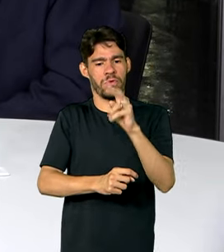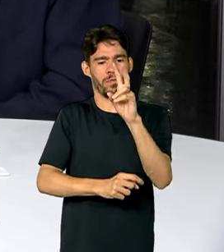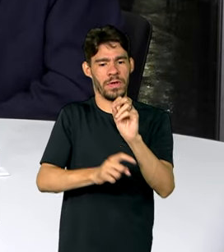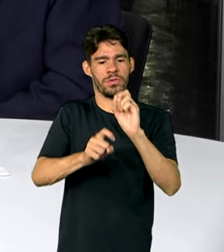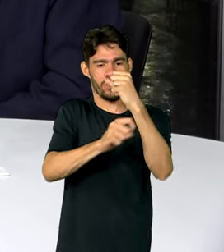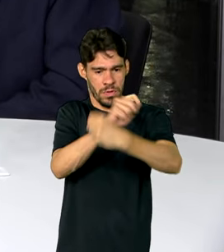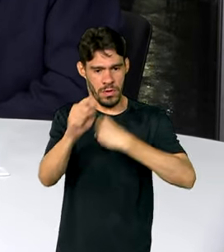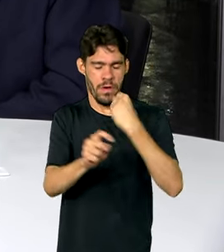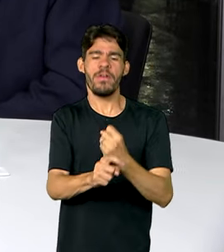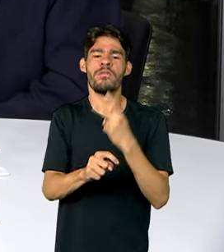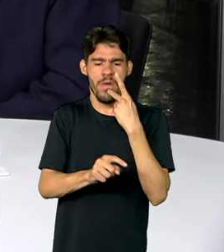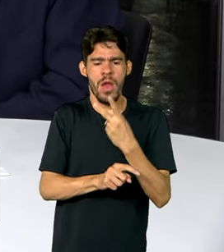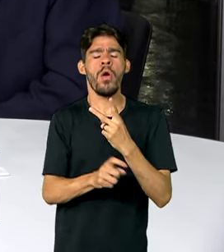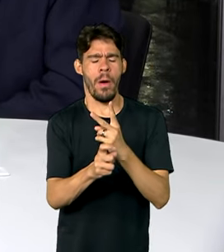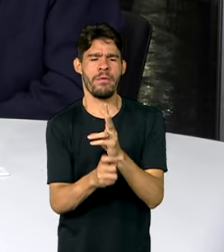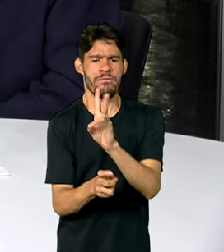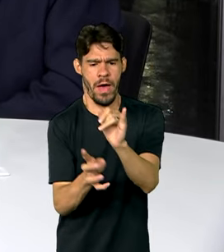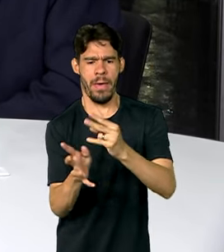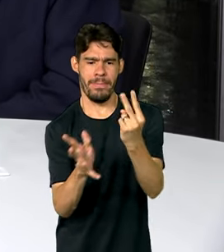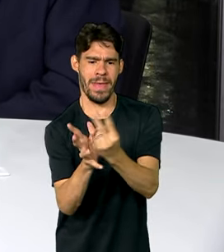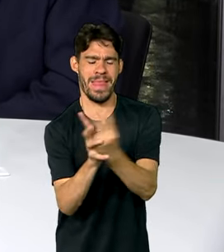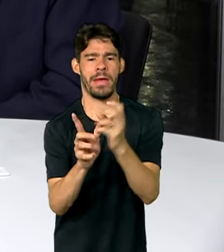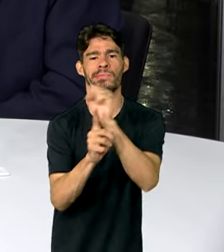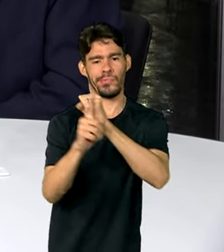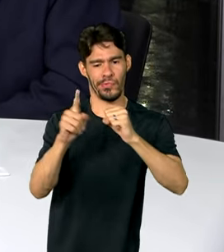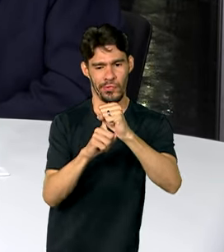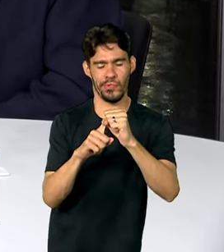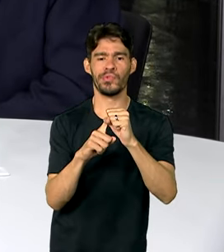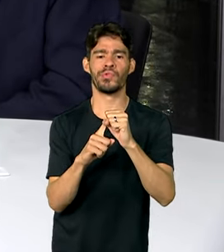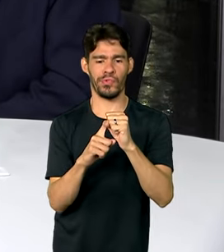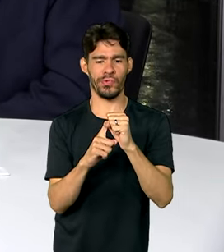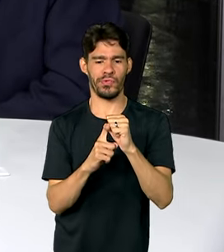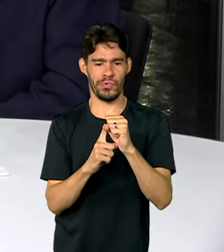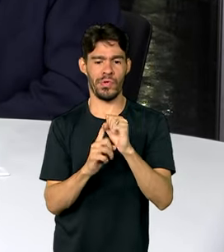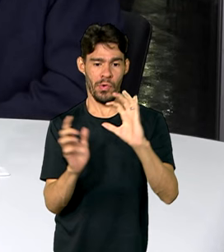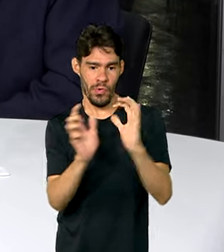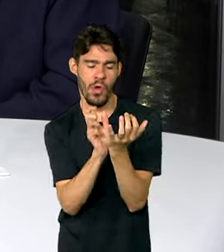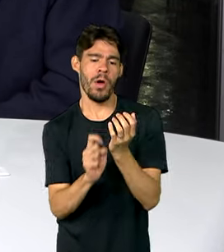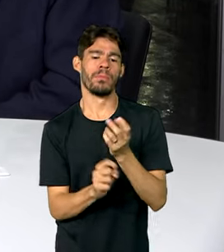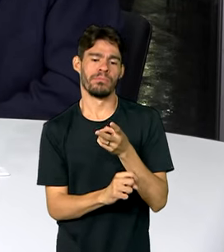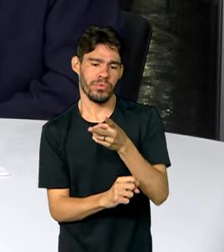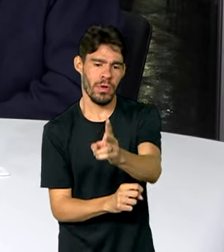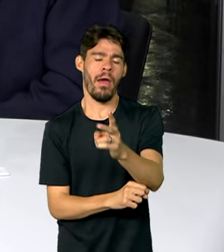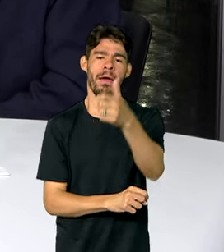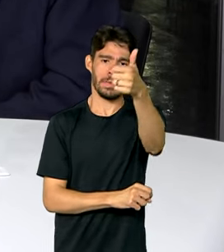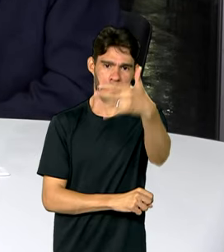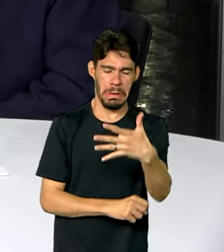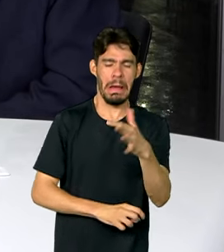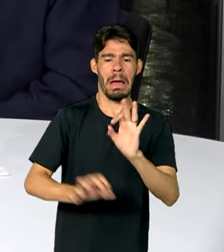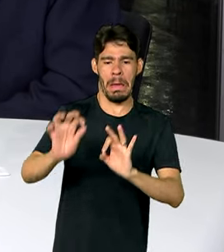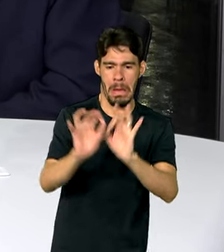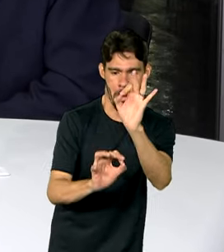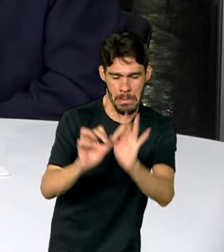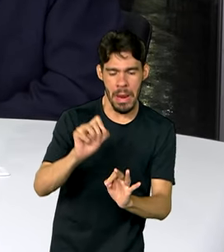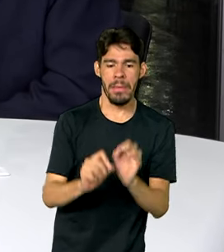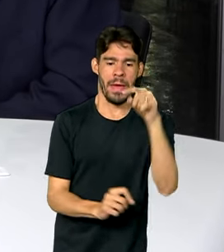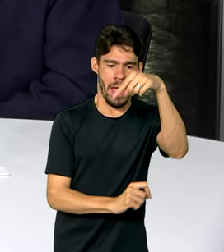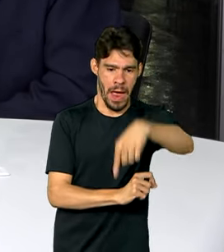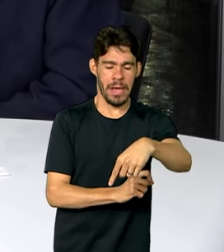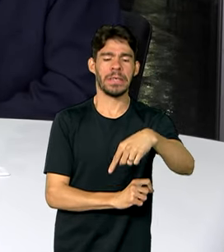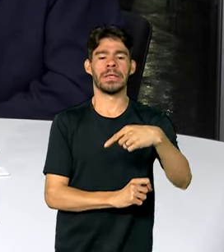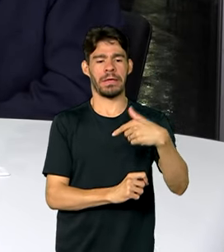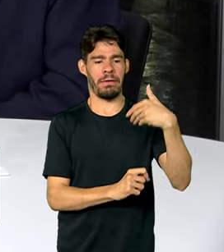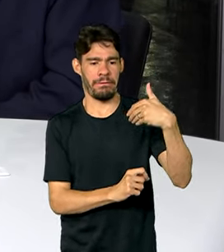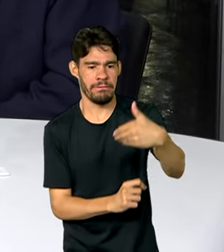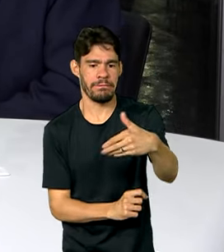vem, também já disse que vai manter o G20 Social ativo. E para falar mais sobre tudo isso que foi preparado para acontecer aqui nos próximos